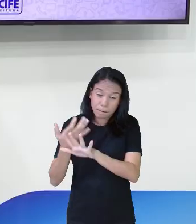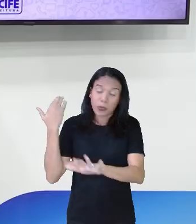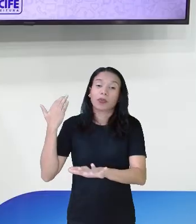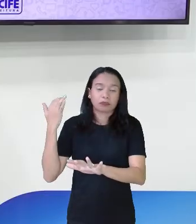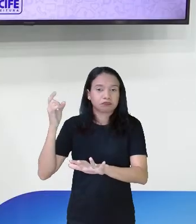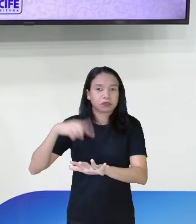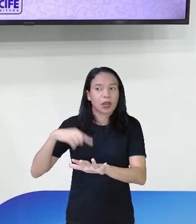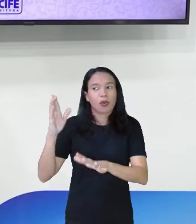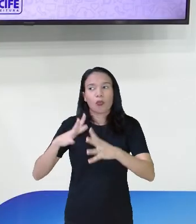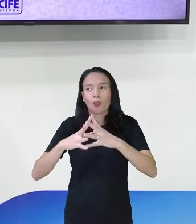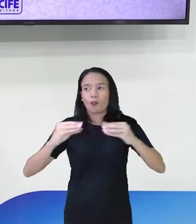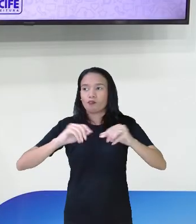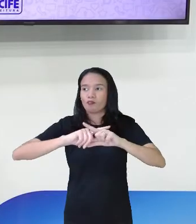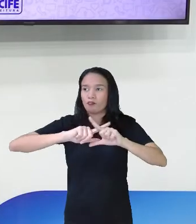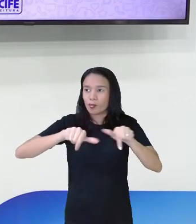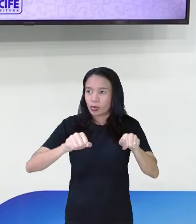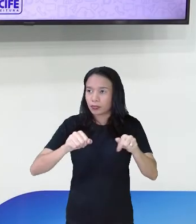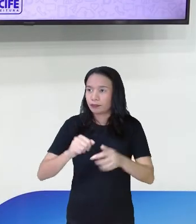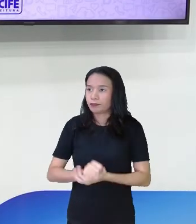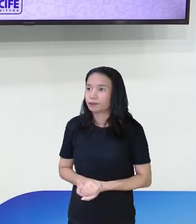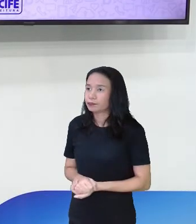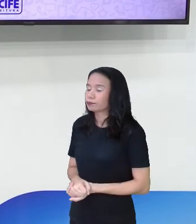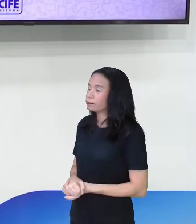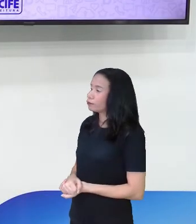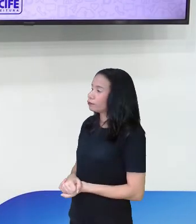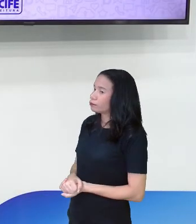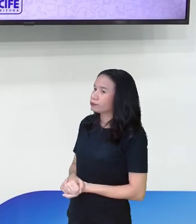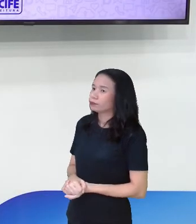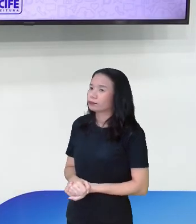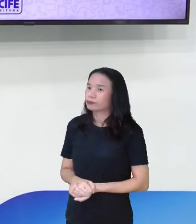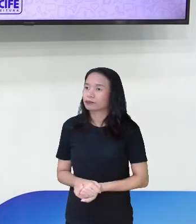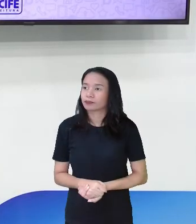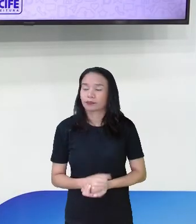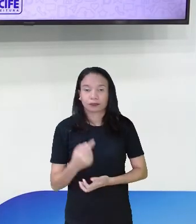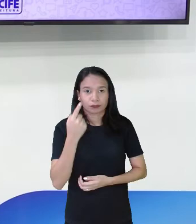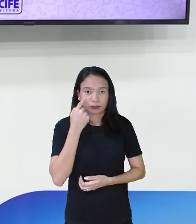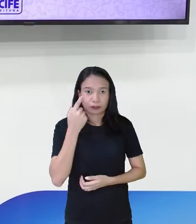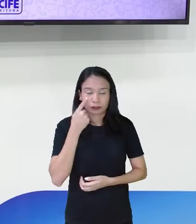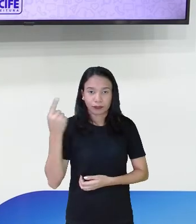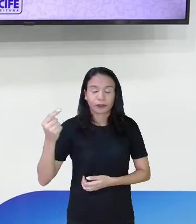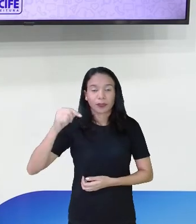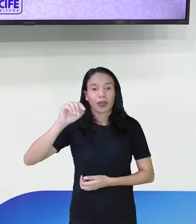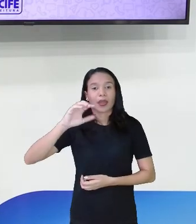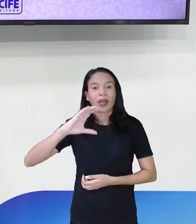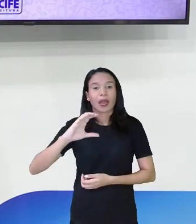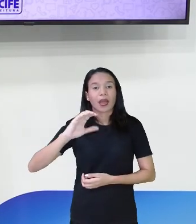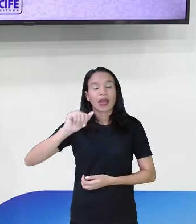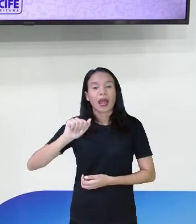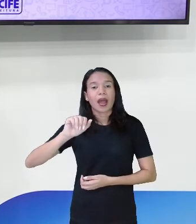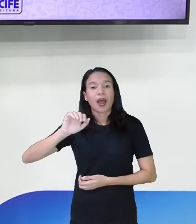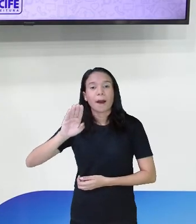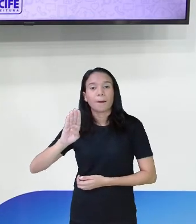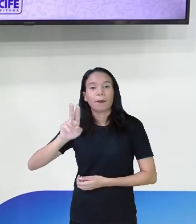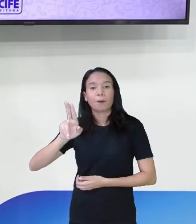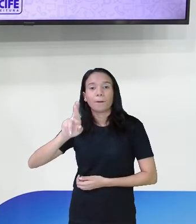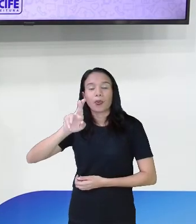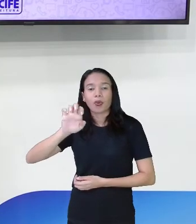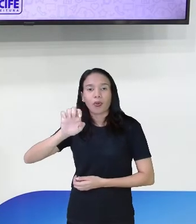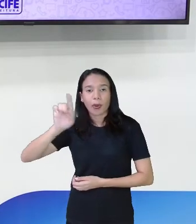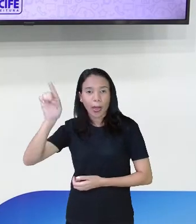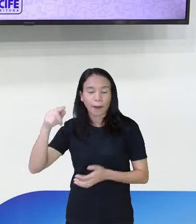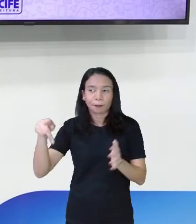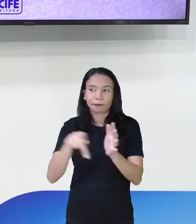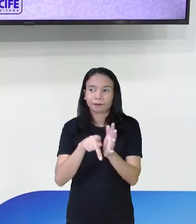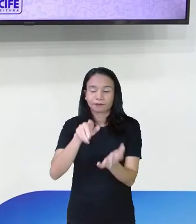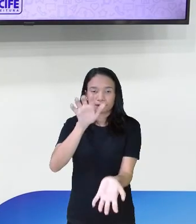foi extinto. Vamos para outro. Essa ave aí chamada caburé de Pernambuco.